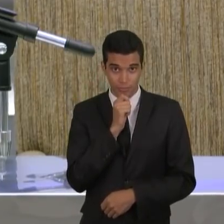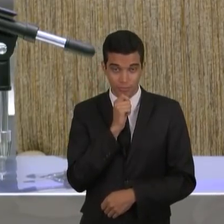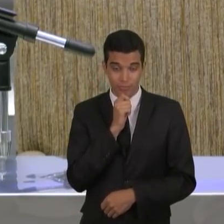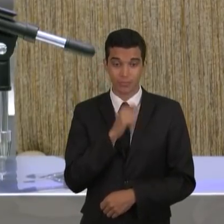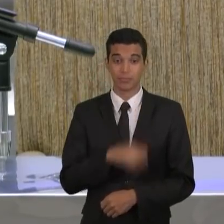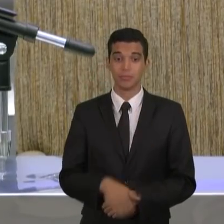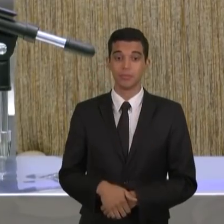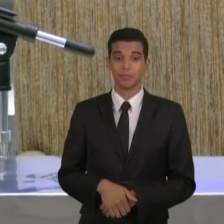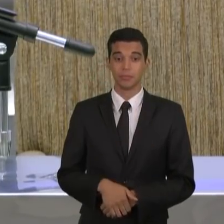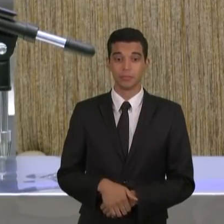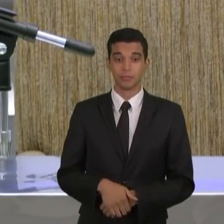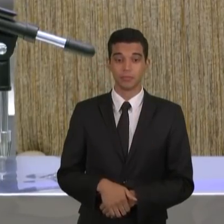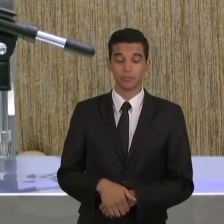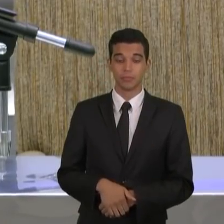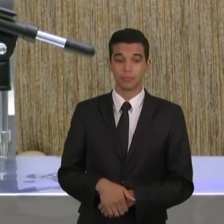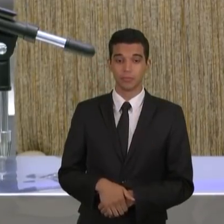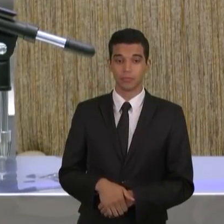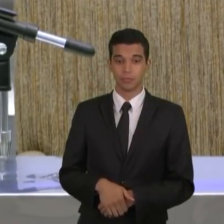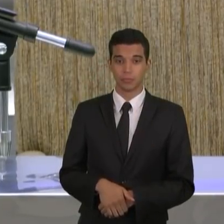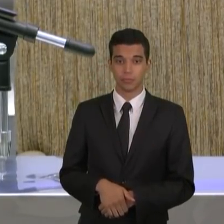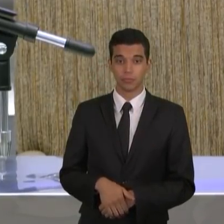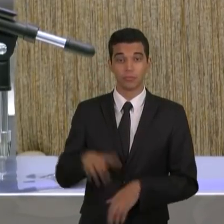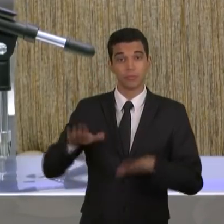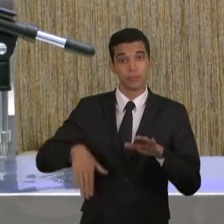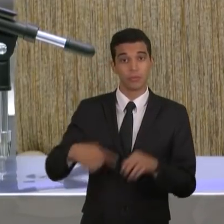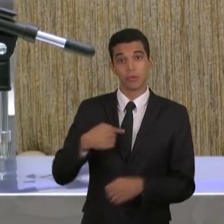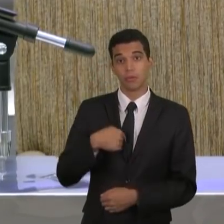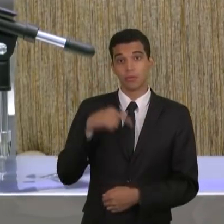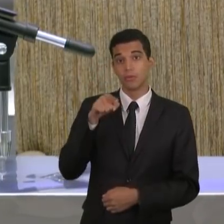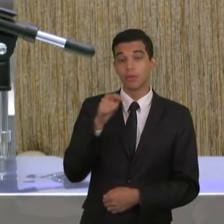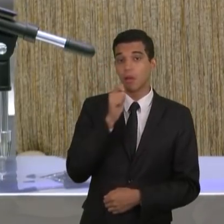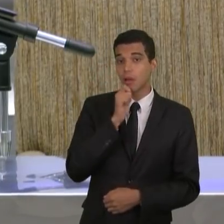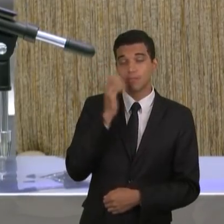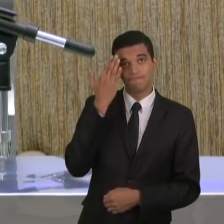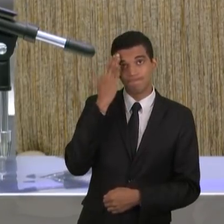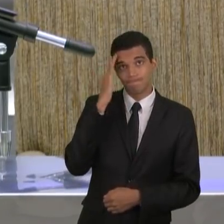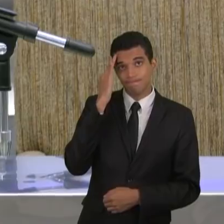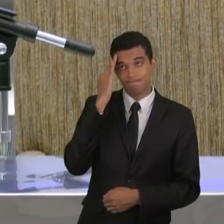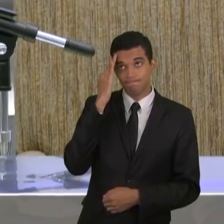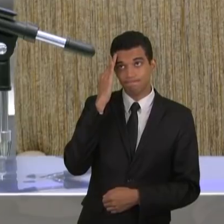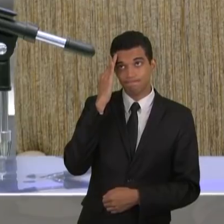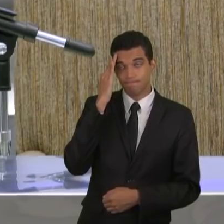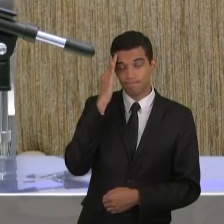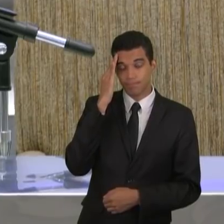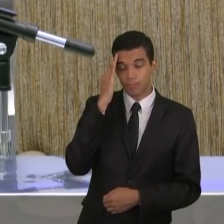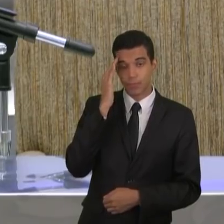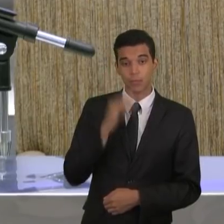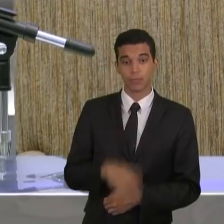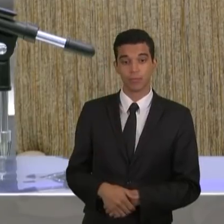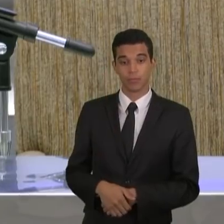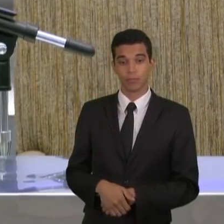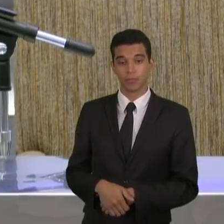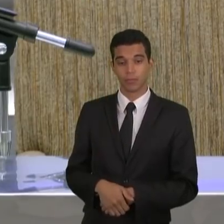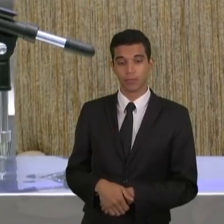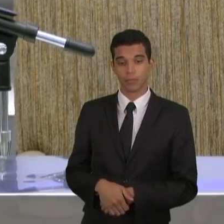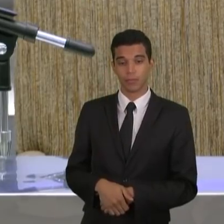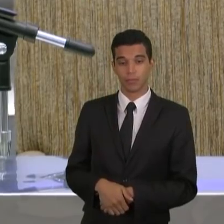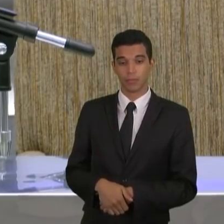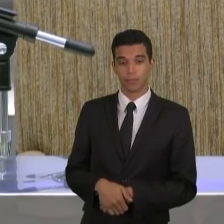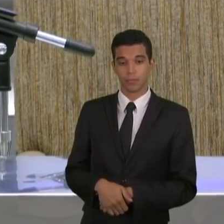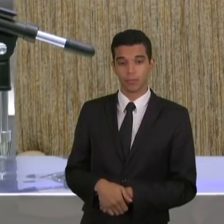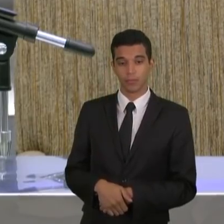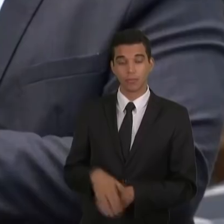ainda que eu e você não entendemos a e ainda que você não escuta